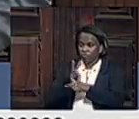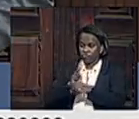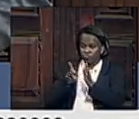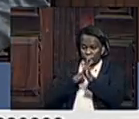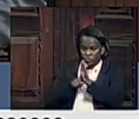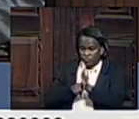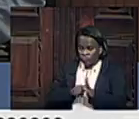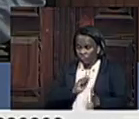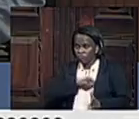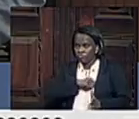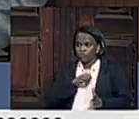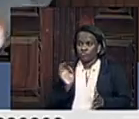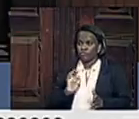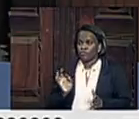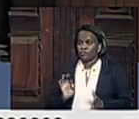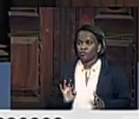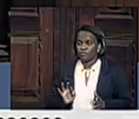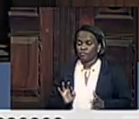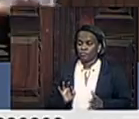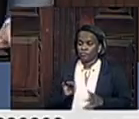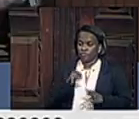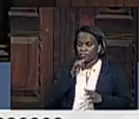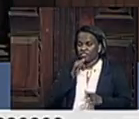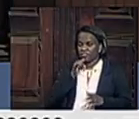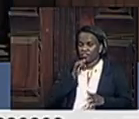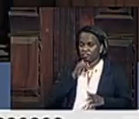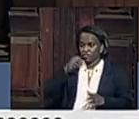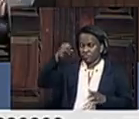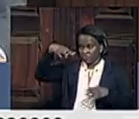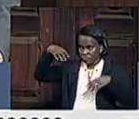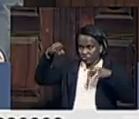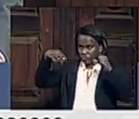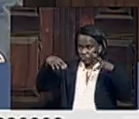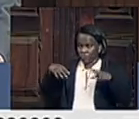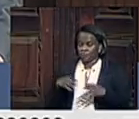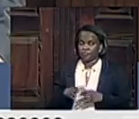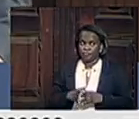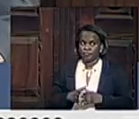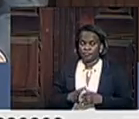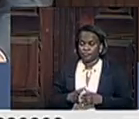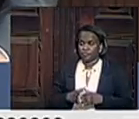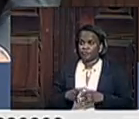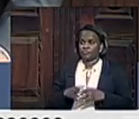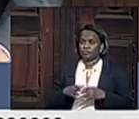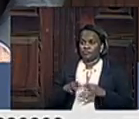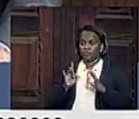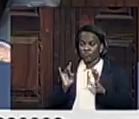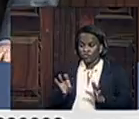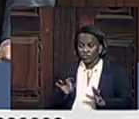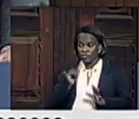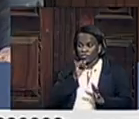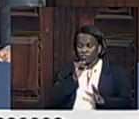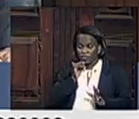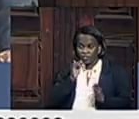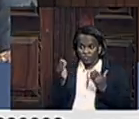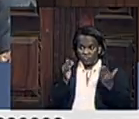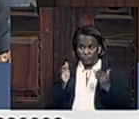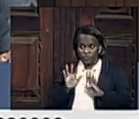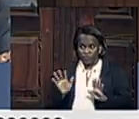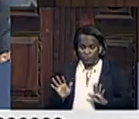fiscalização. Vamos pegar o caso da energia elétrica, só para citar este exemplo.